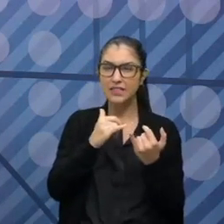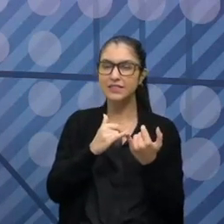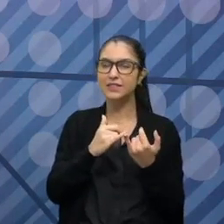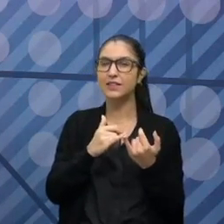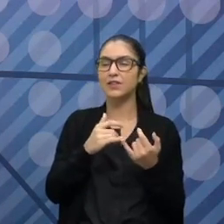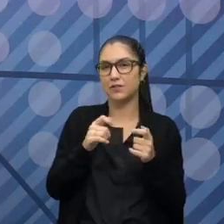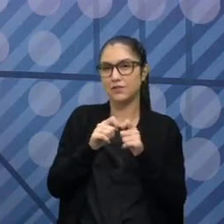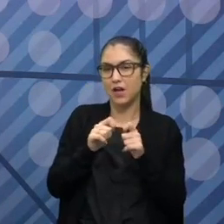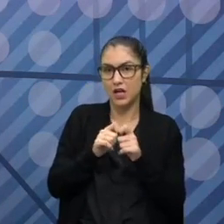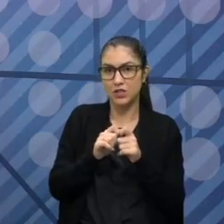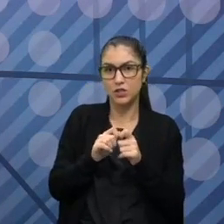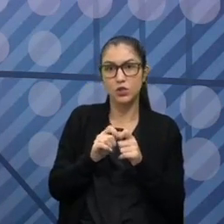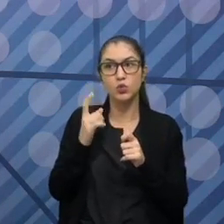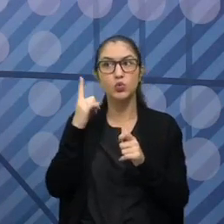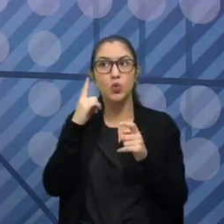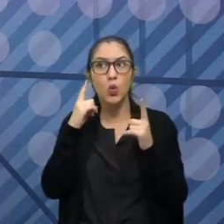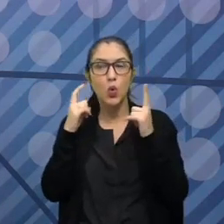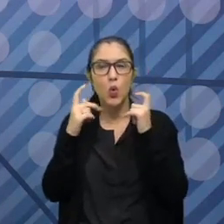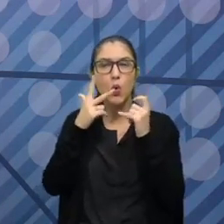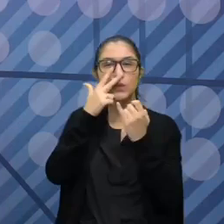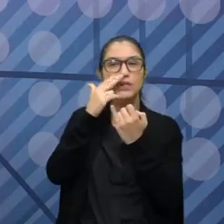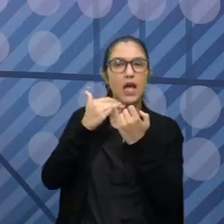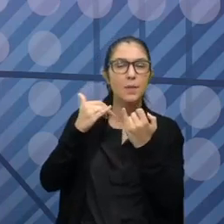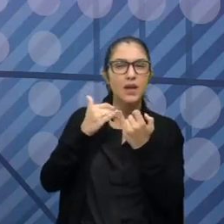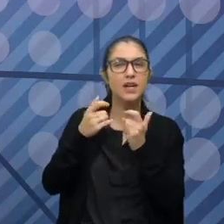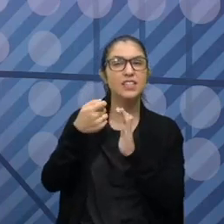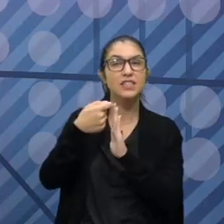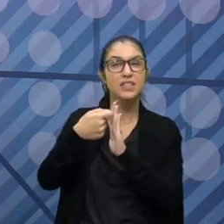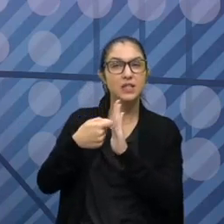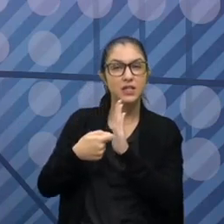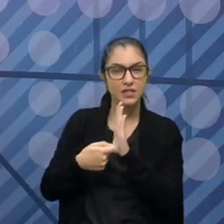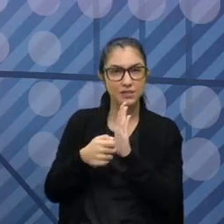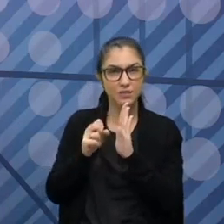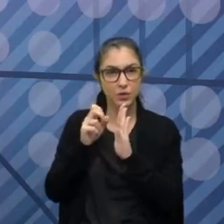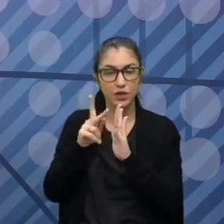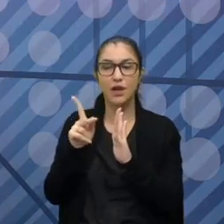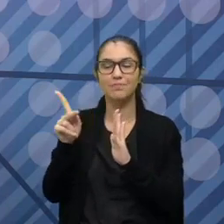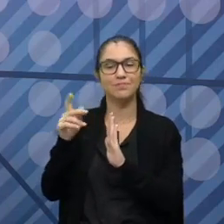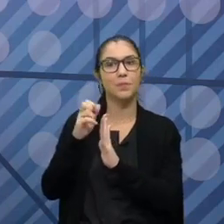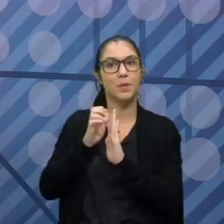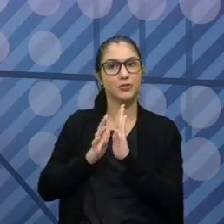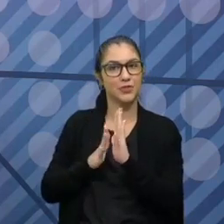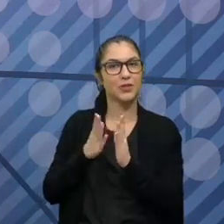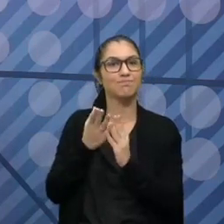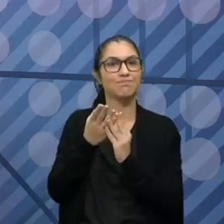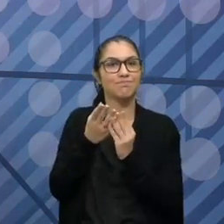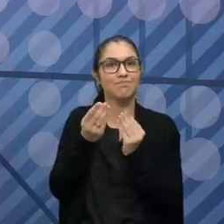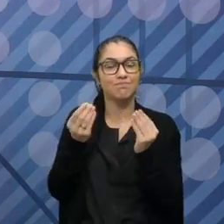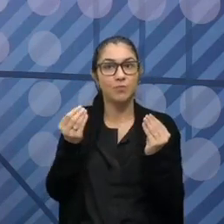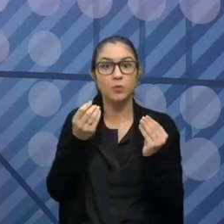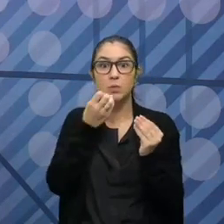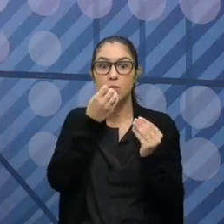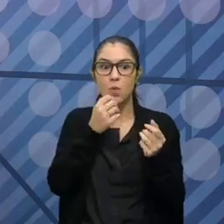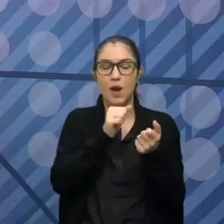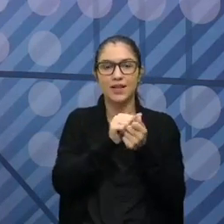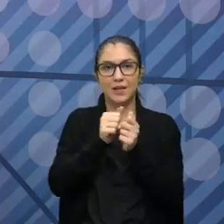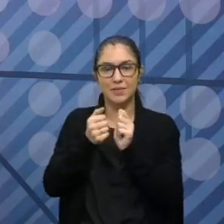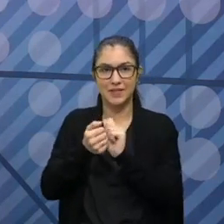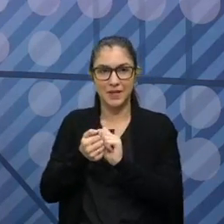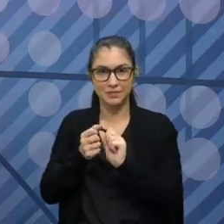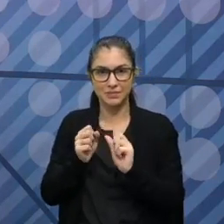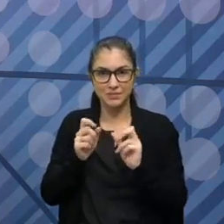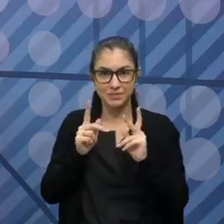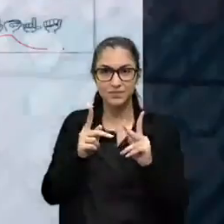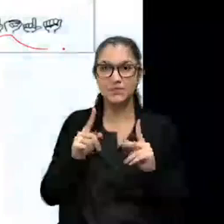vai trabalhando não o som, mas a semelhança na escrita, ok? Isso é uma atividade bem adaptada à questão da